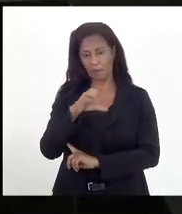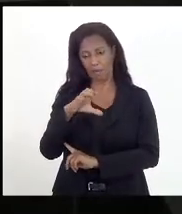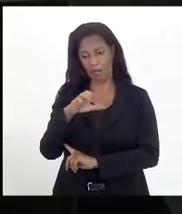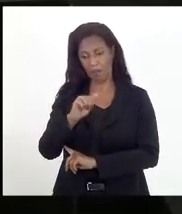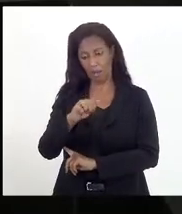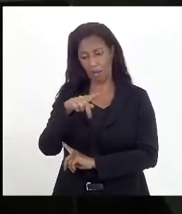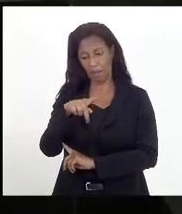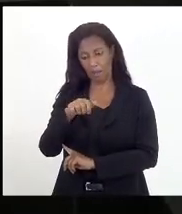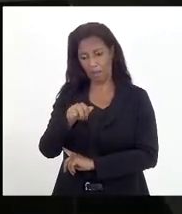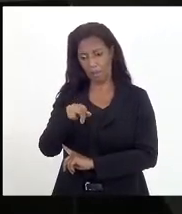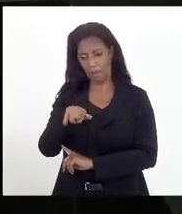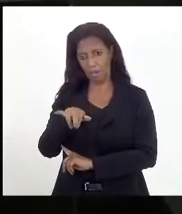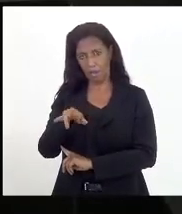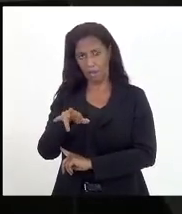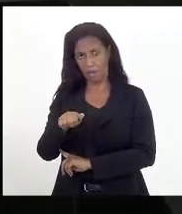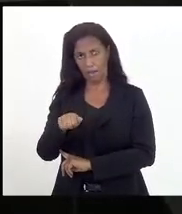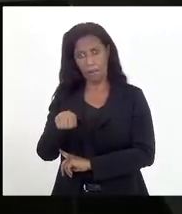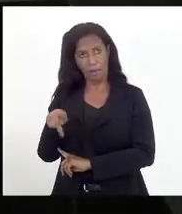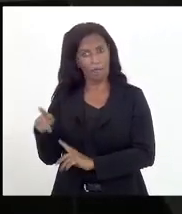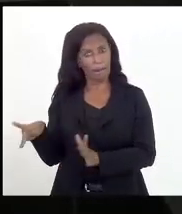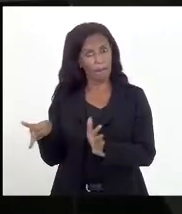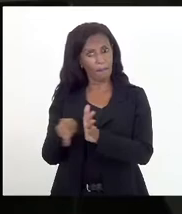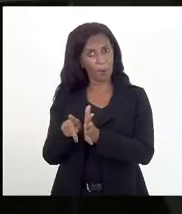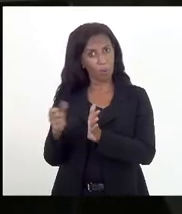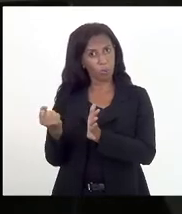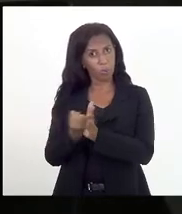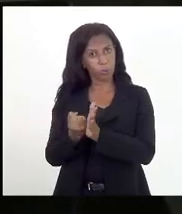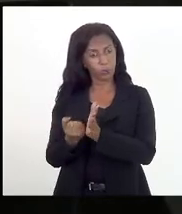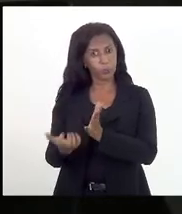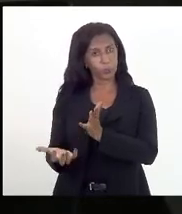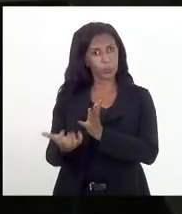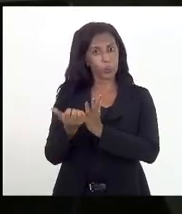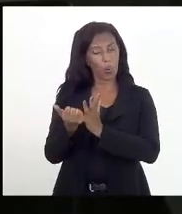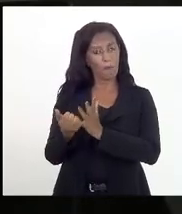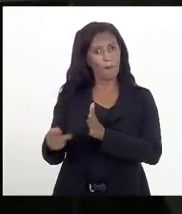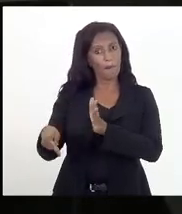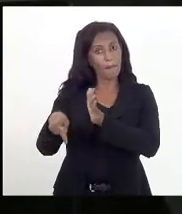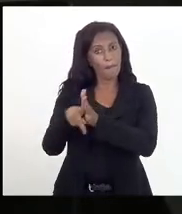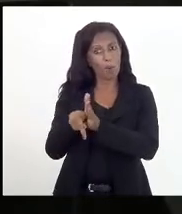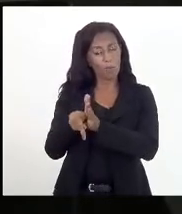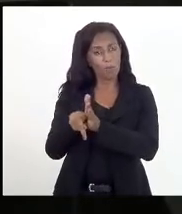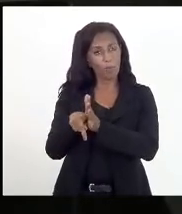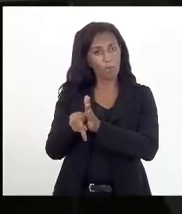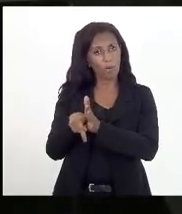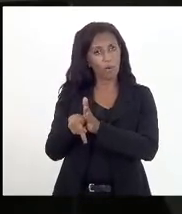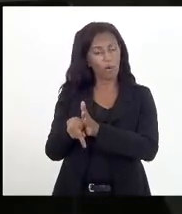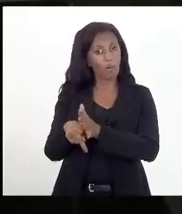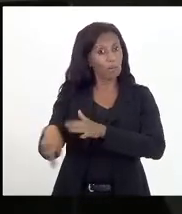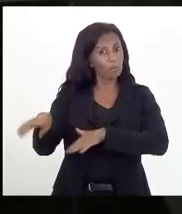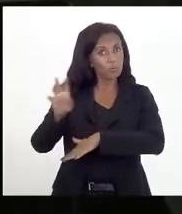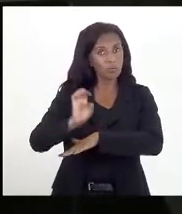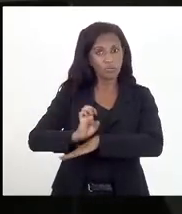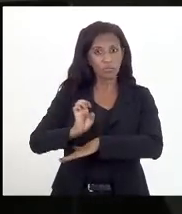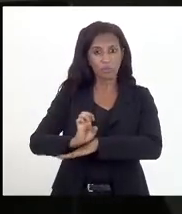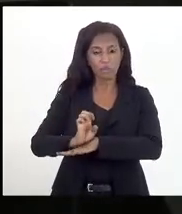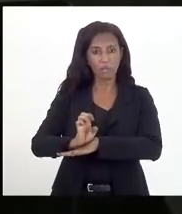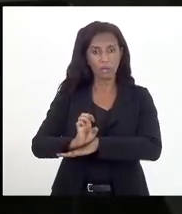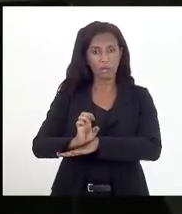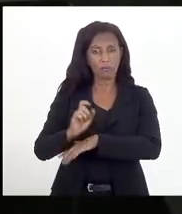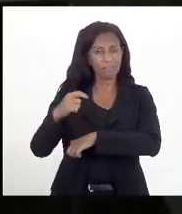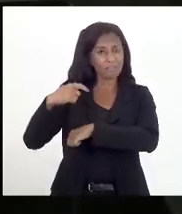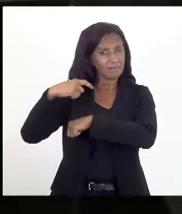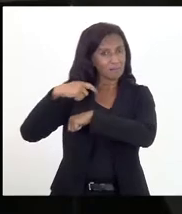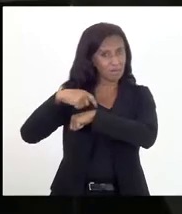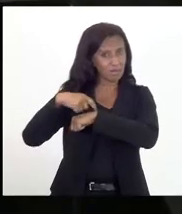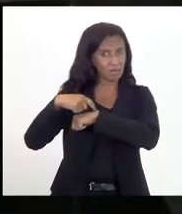é tombado pelo Patrimônio Histórico Nacional É nesse